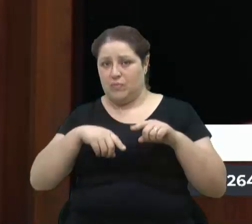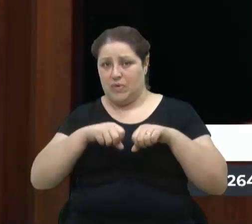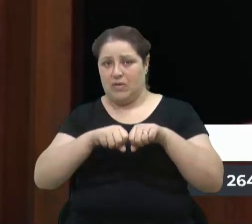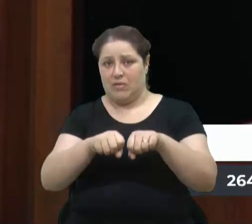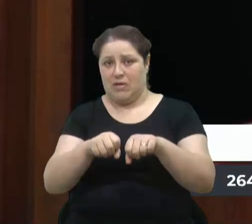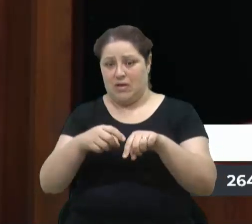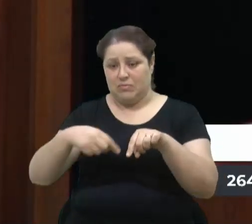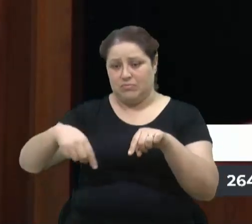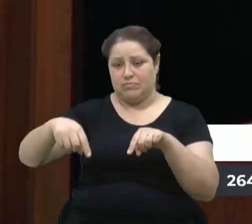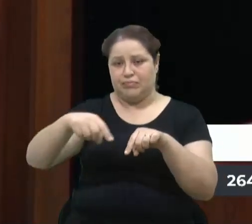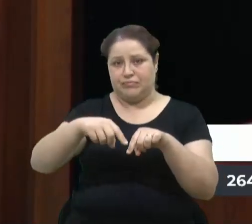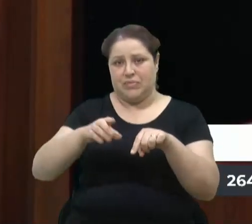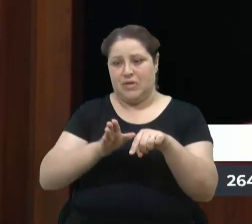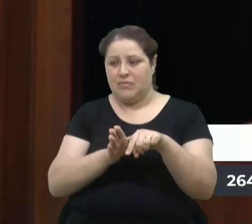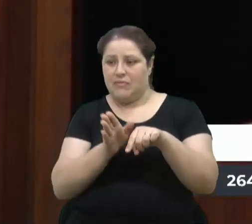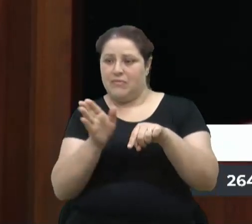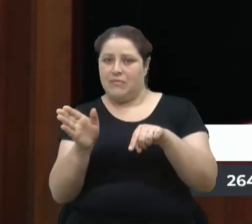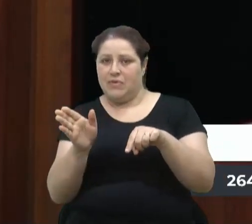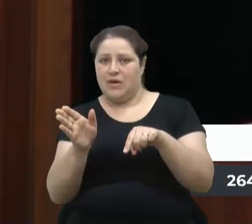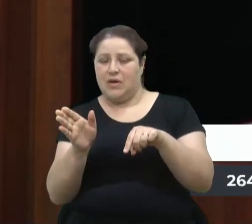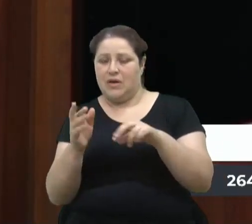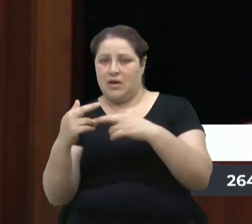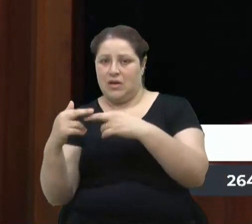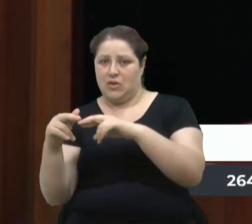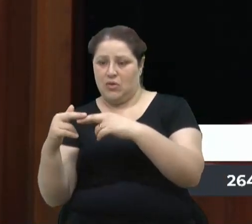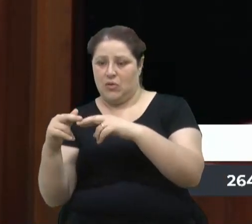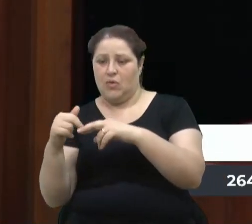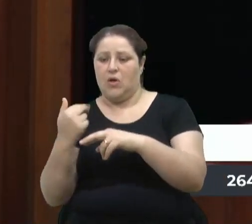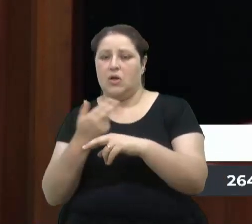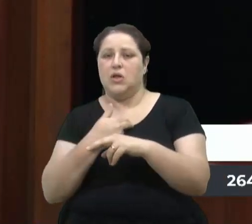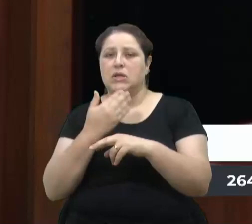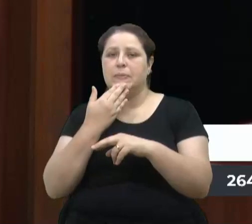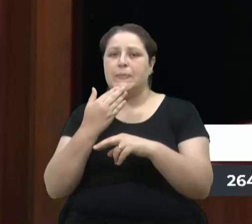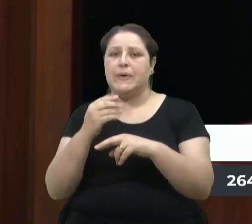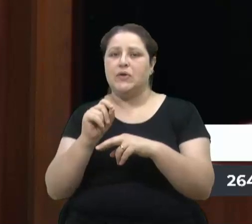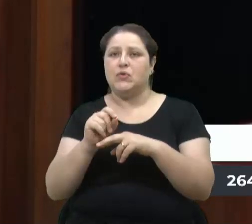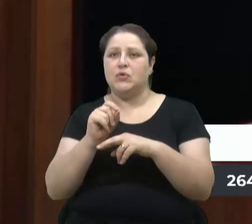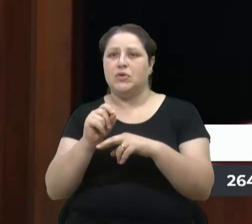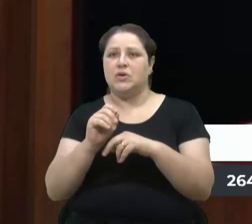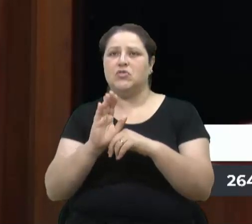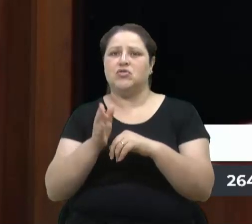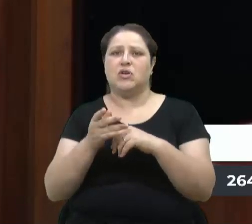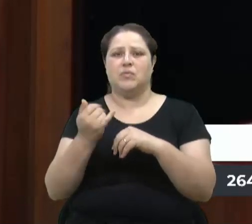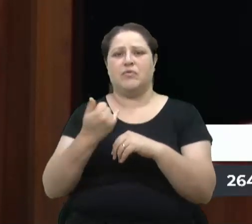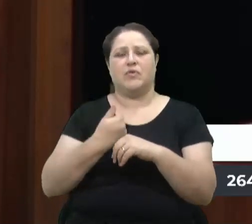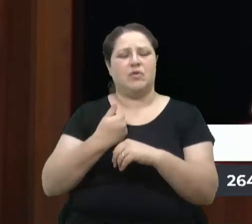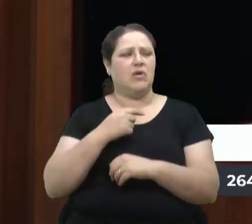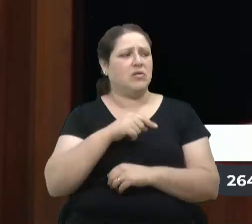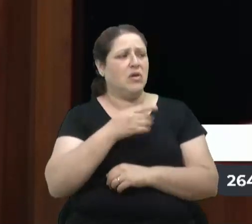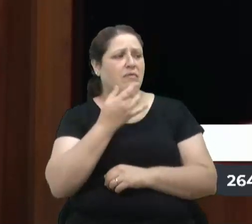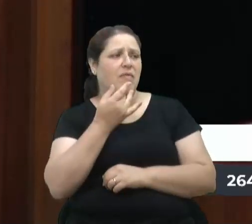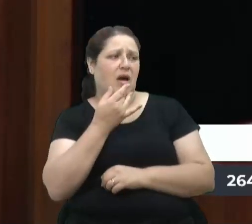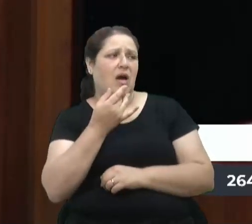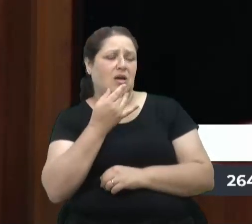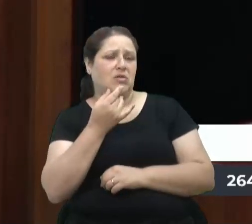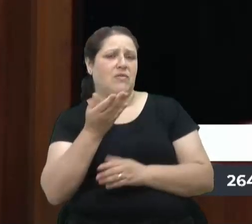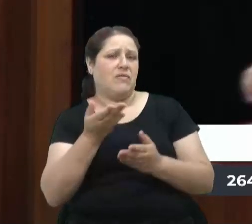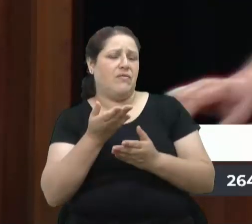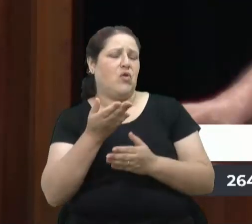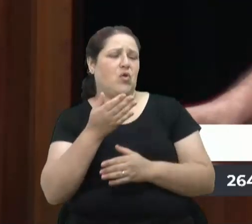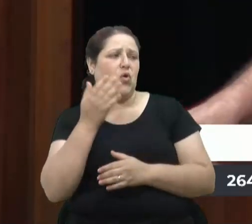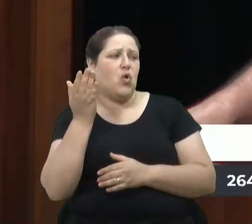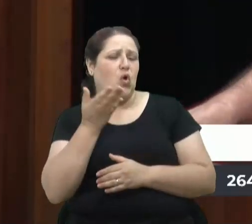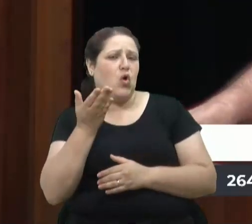para Rondon. E ali a gente está pedindo, foi dito, não, isso aqui é fácil de fazer. Vamos fazer hoje, vamos fazer